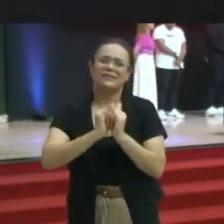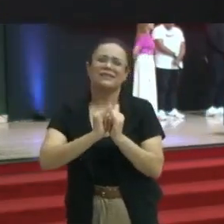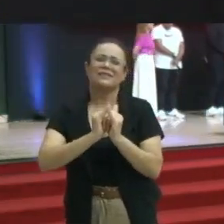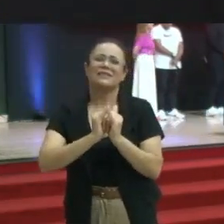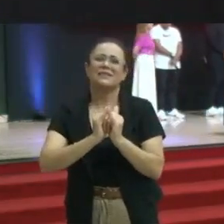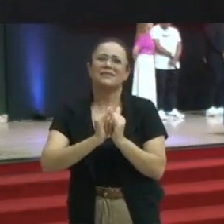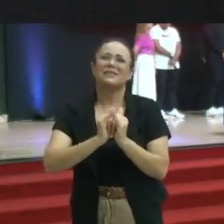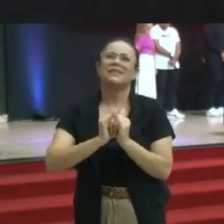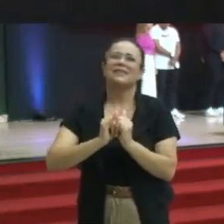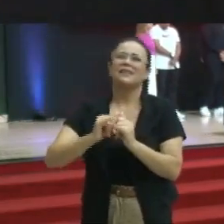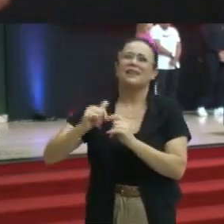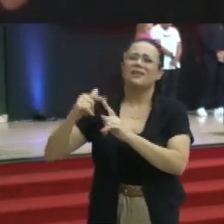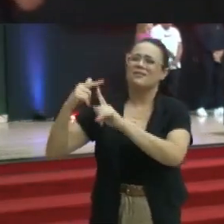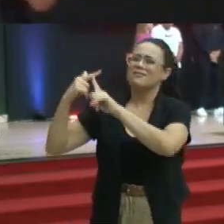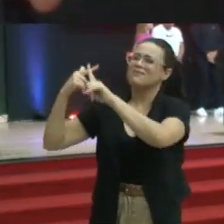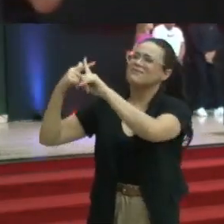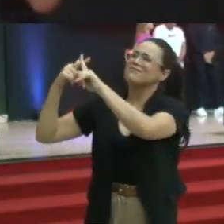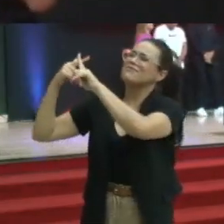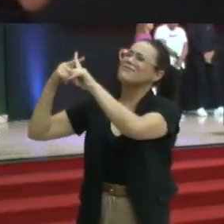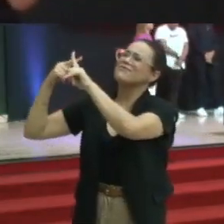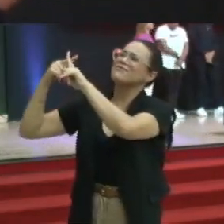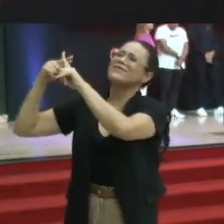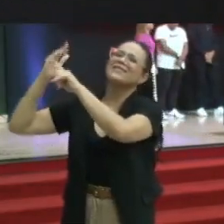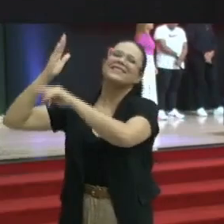na cruz o Senhor